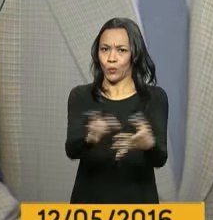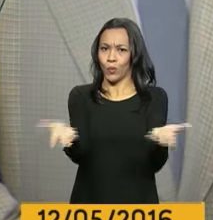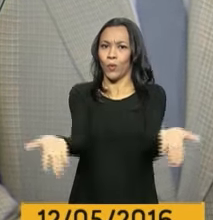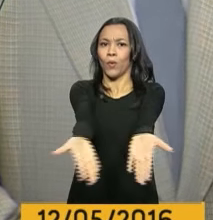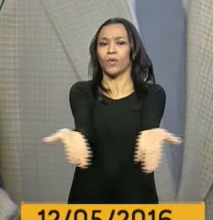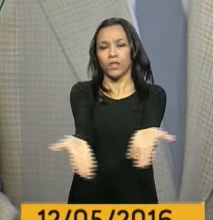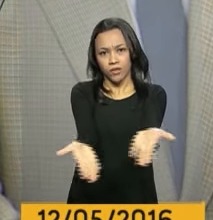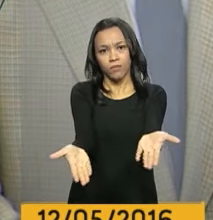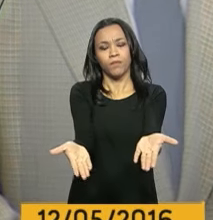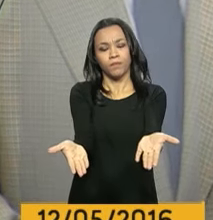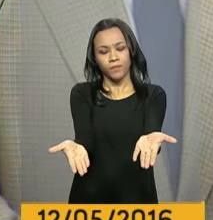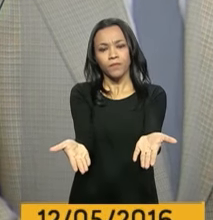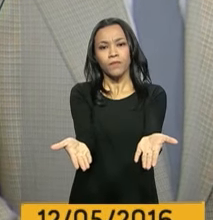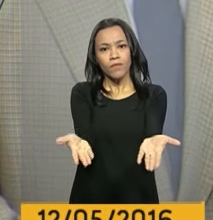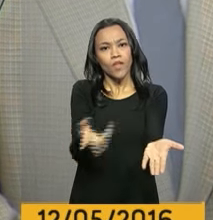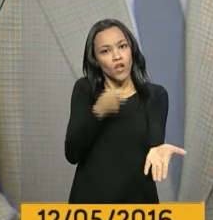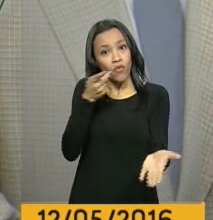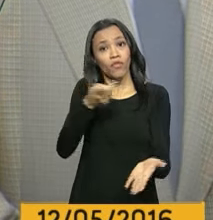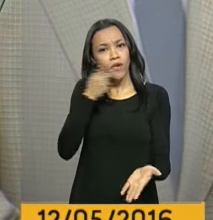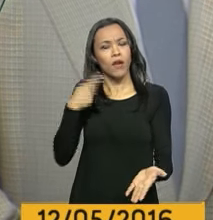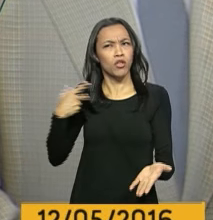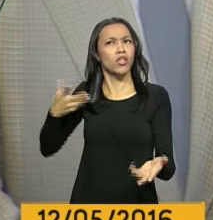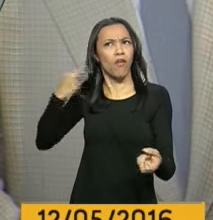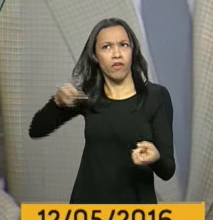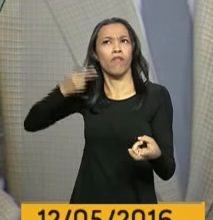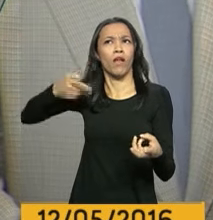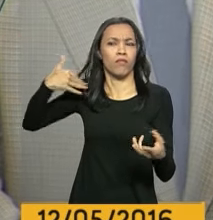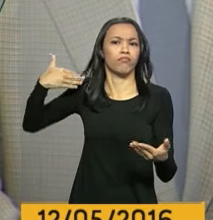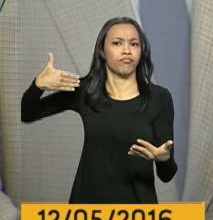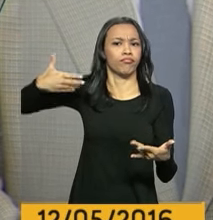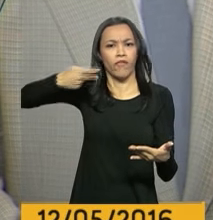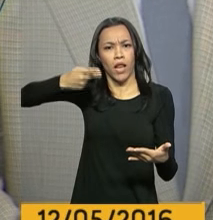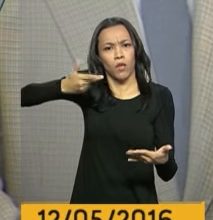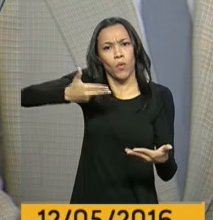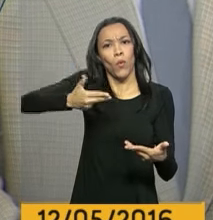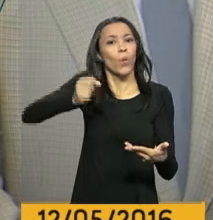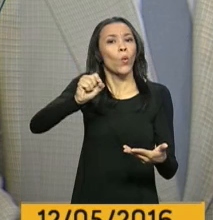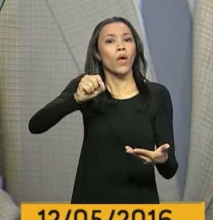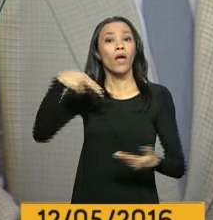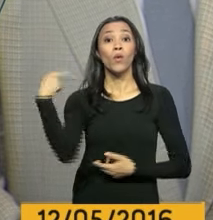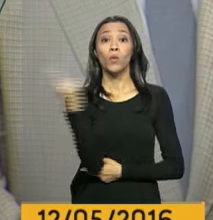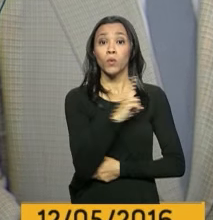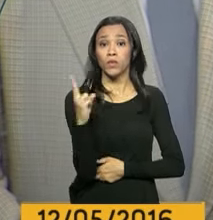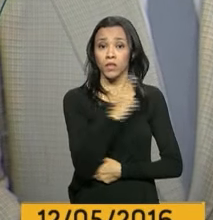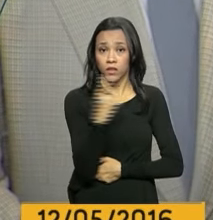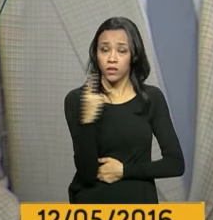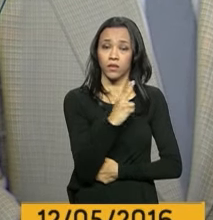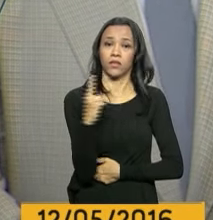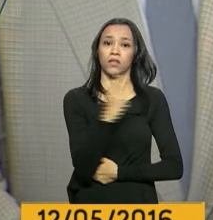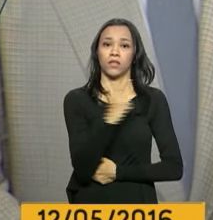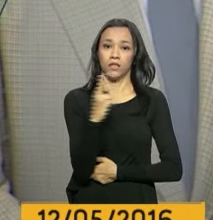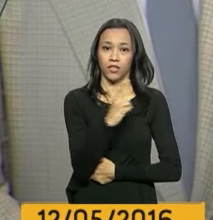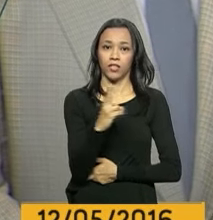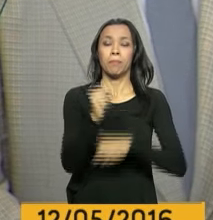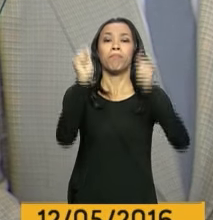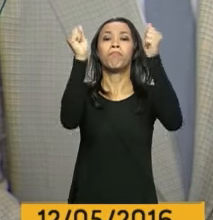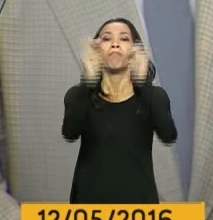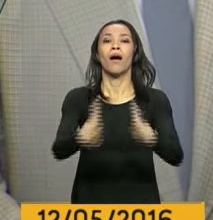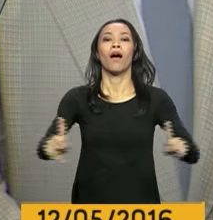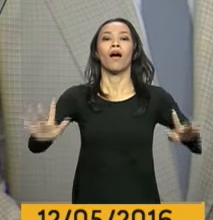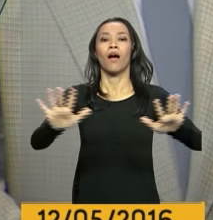Reitero, como tenho dito ao longo do tempo, que é urgente pacificar a